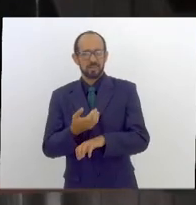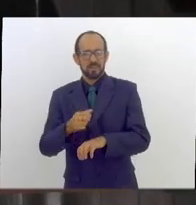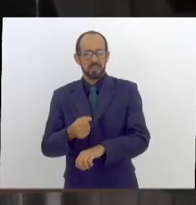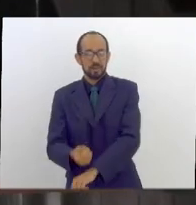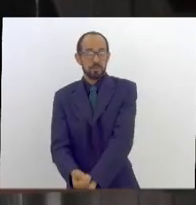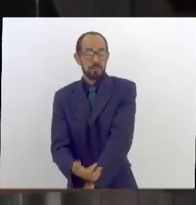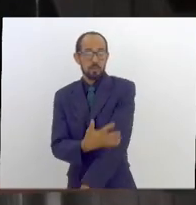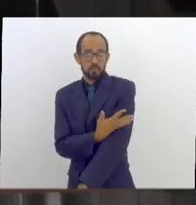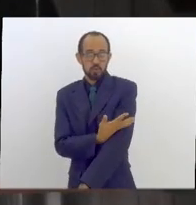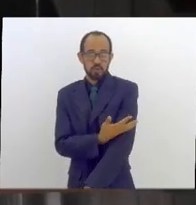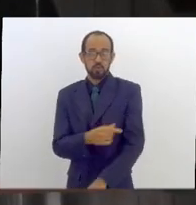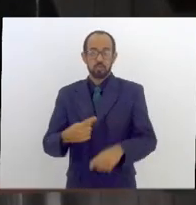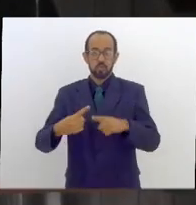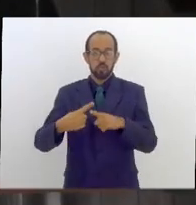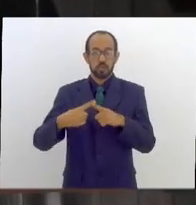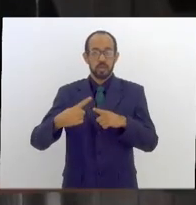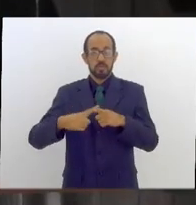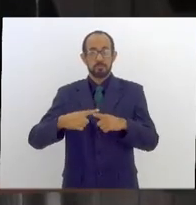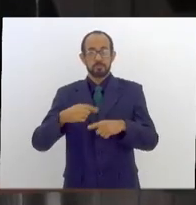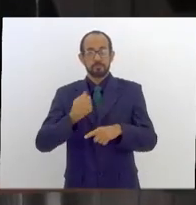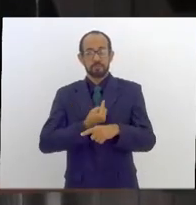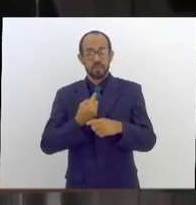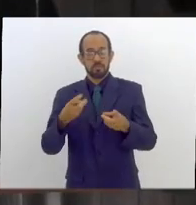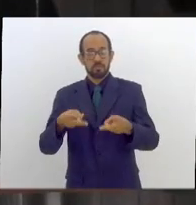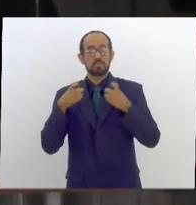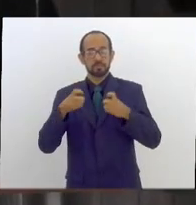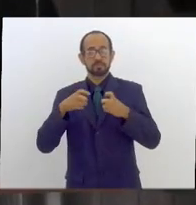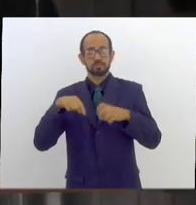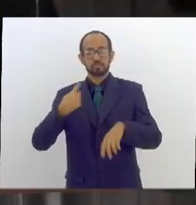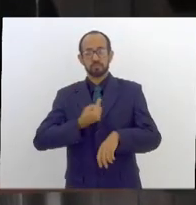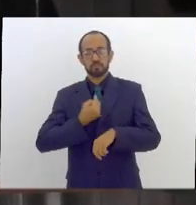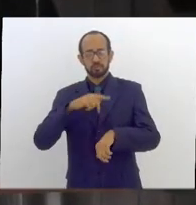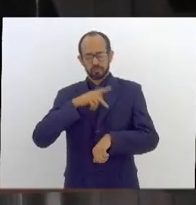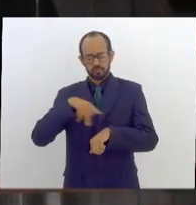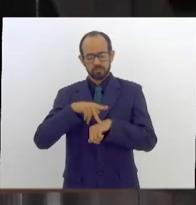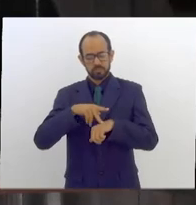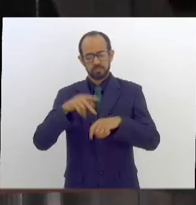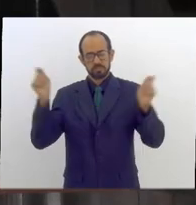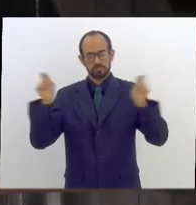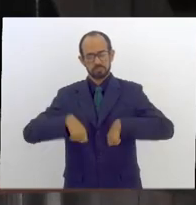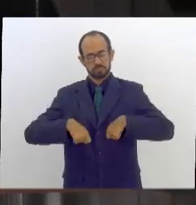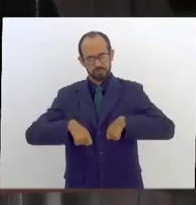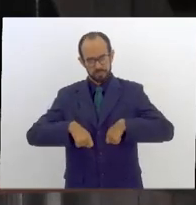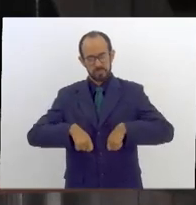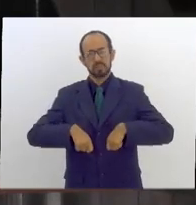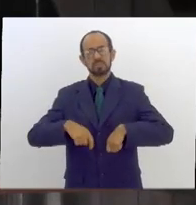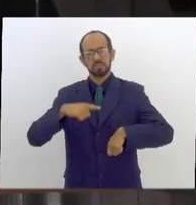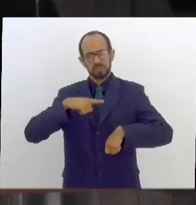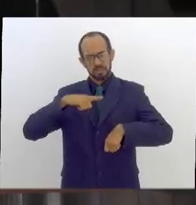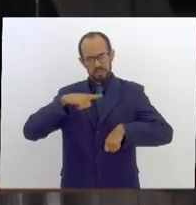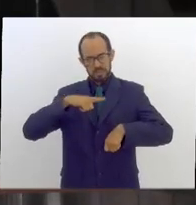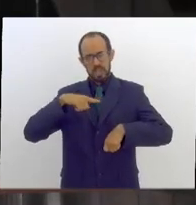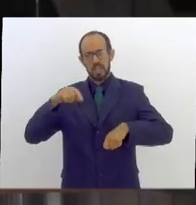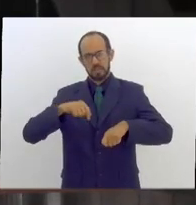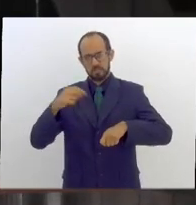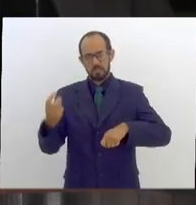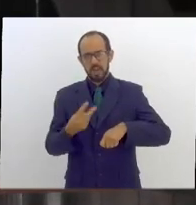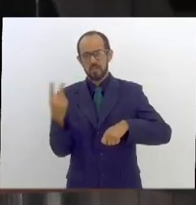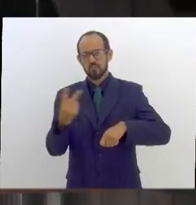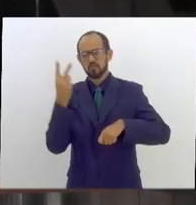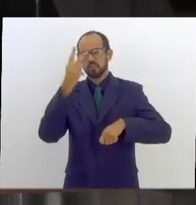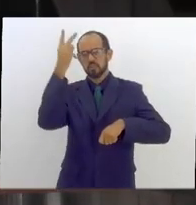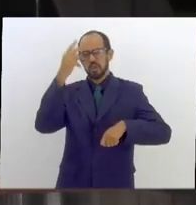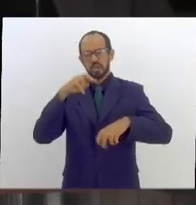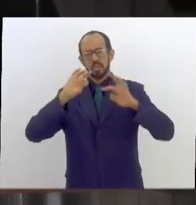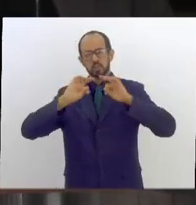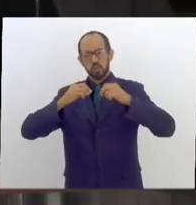me emociona, porque a gente vê que o nosso país tem potencial e capacidade para vencer os